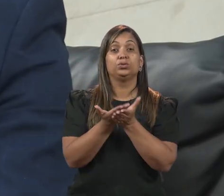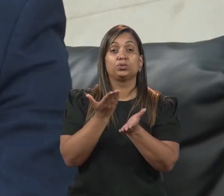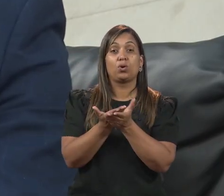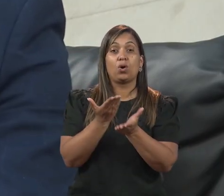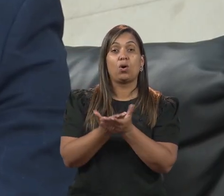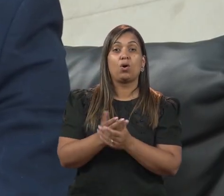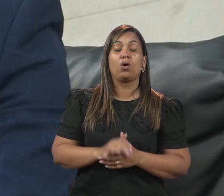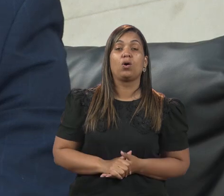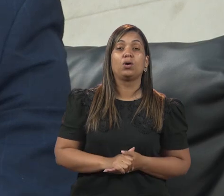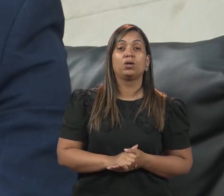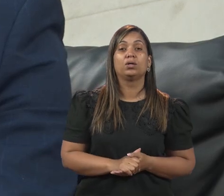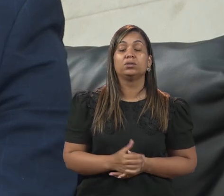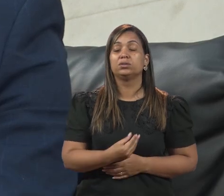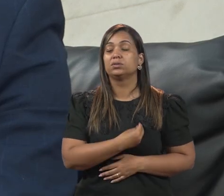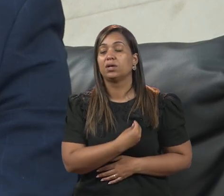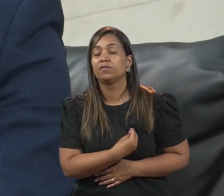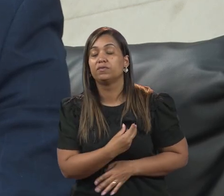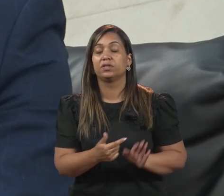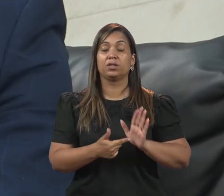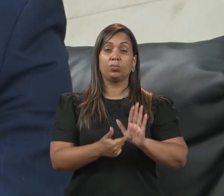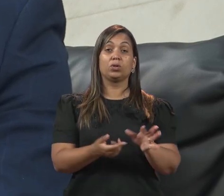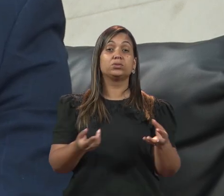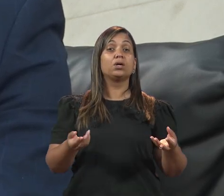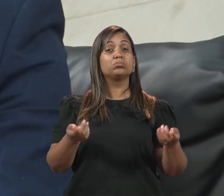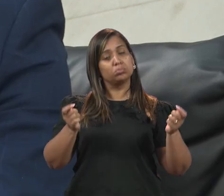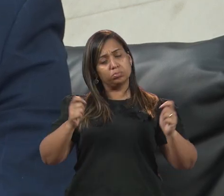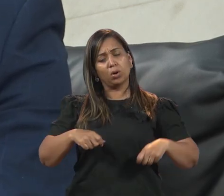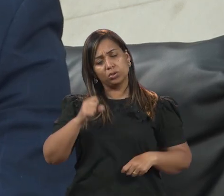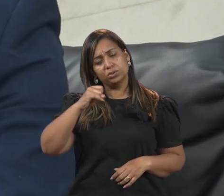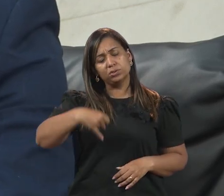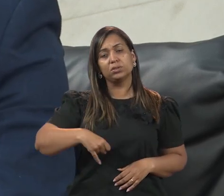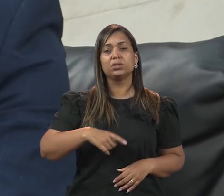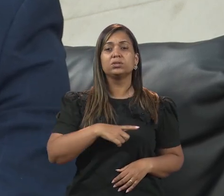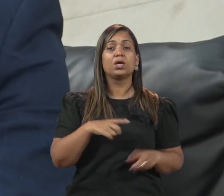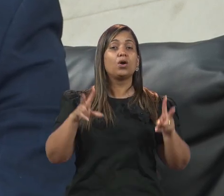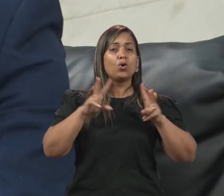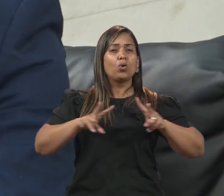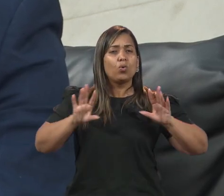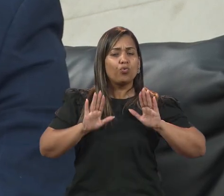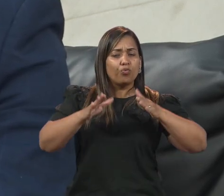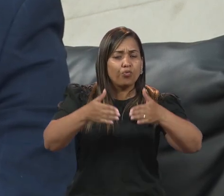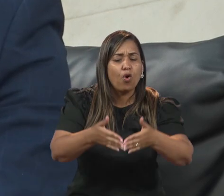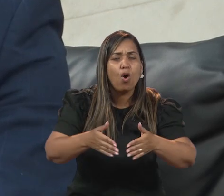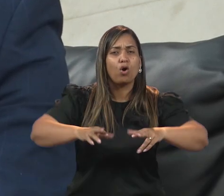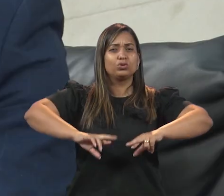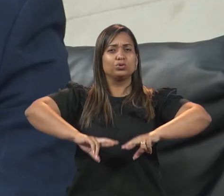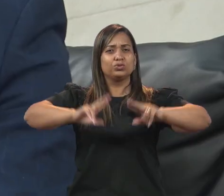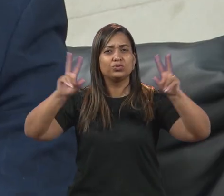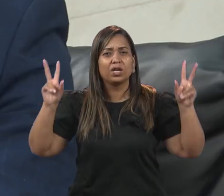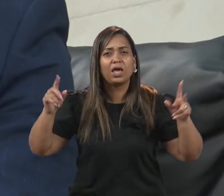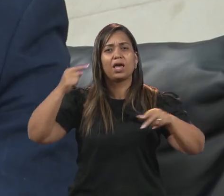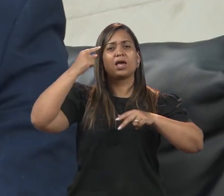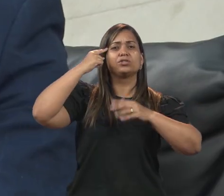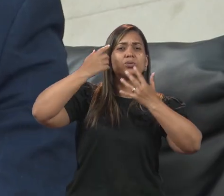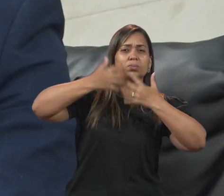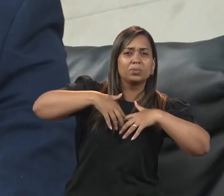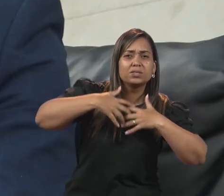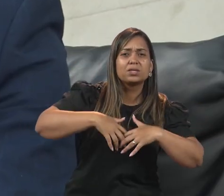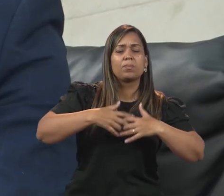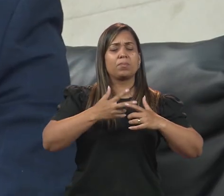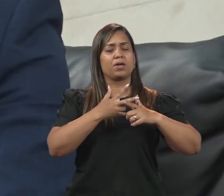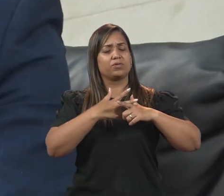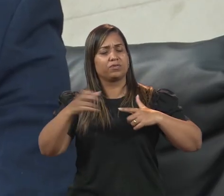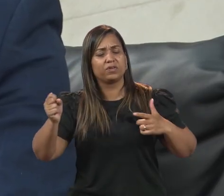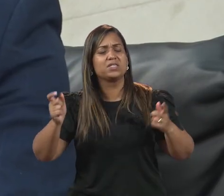essa perspectiva de vida, de que pode sim ter um novo olhar, de que pode sim vencer o pensamento